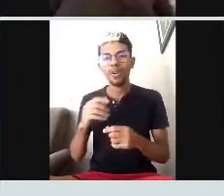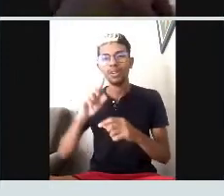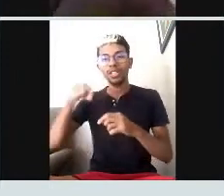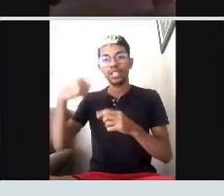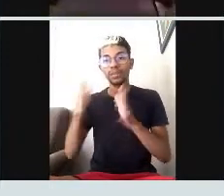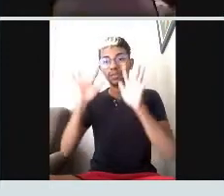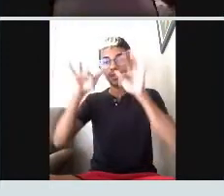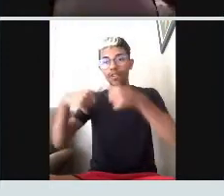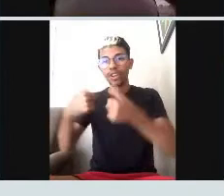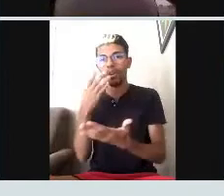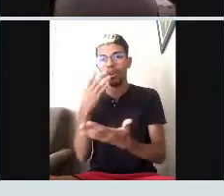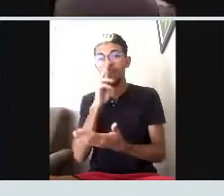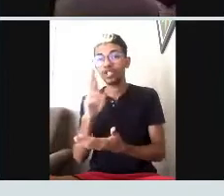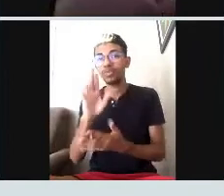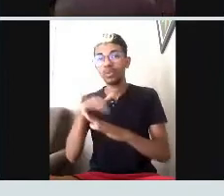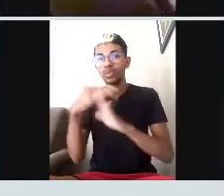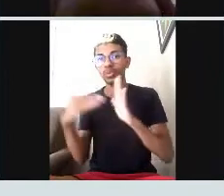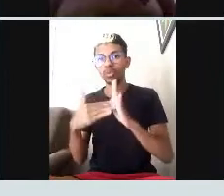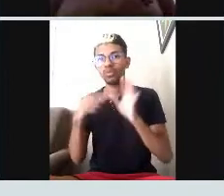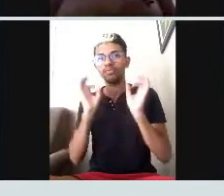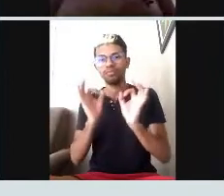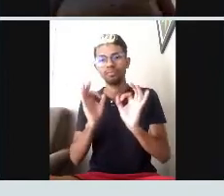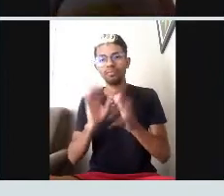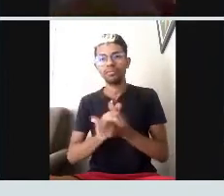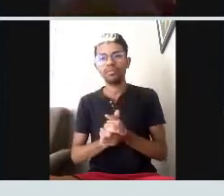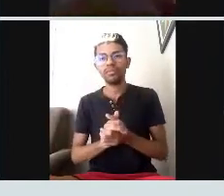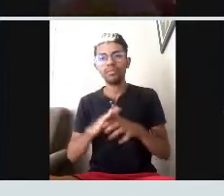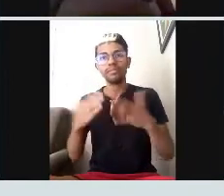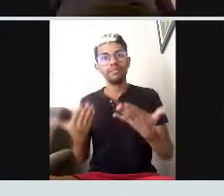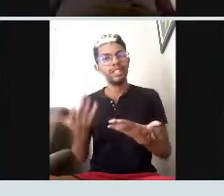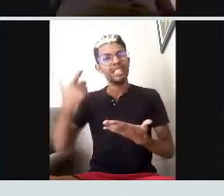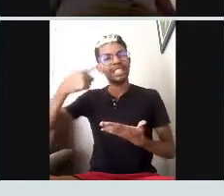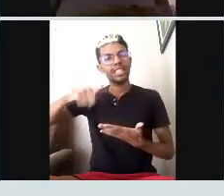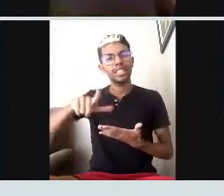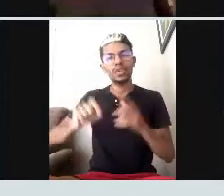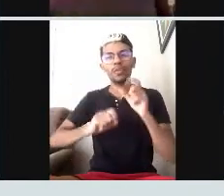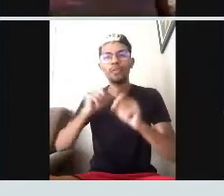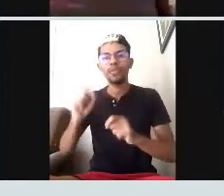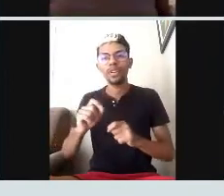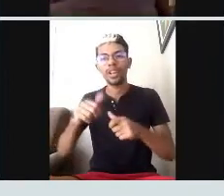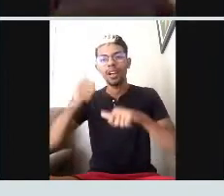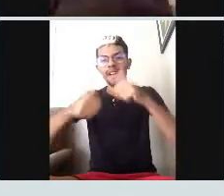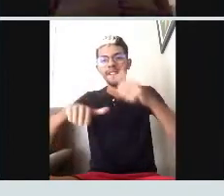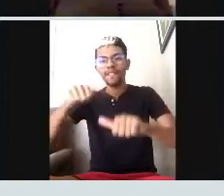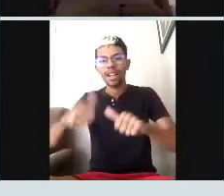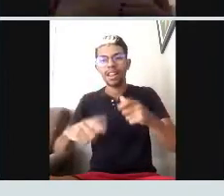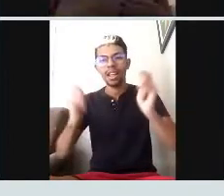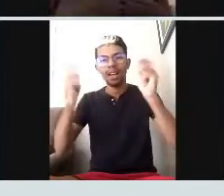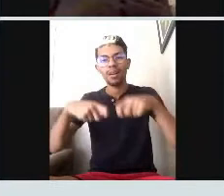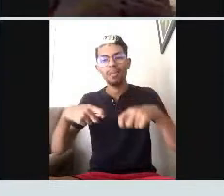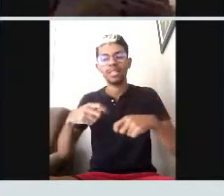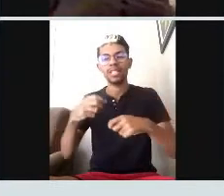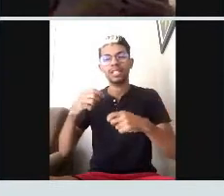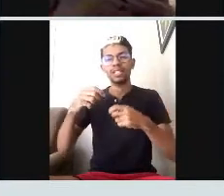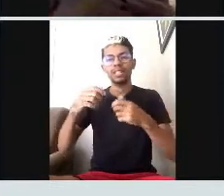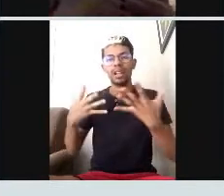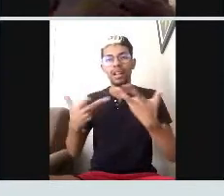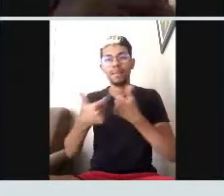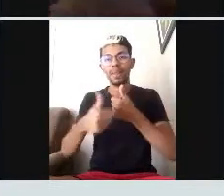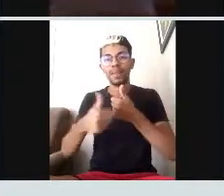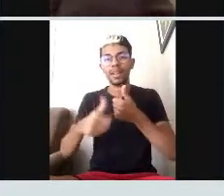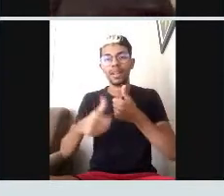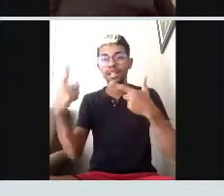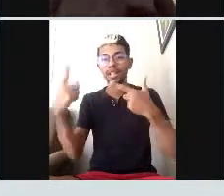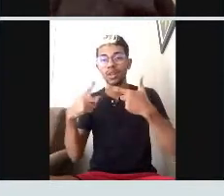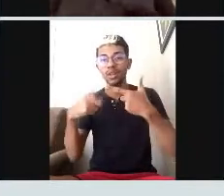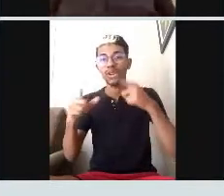tudo, tá? Aí, novamente, né, o que avalia essa competência 2? Eu já me prolonguei falando dela, mas aí